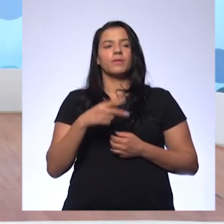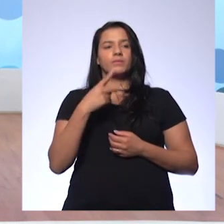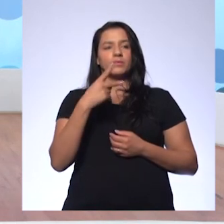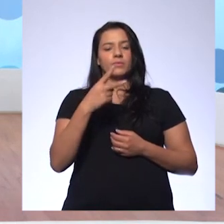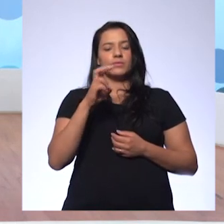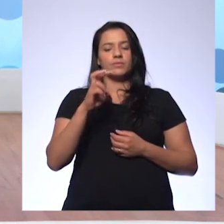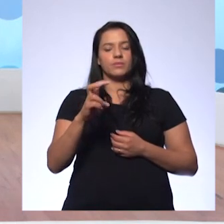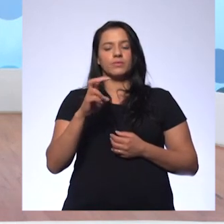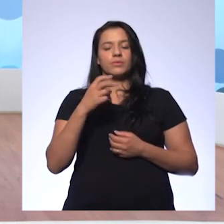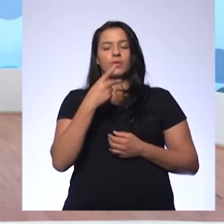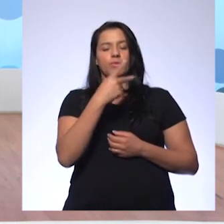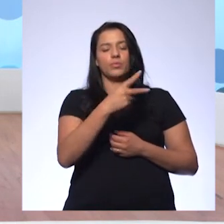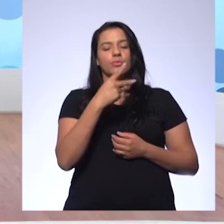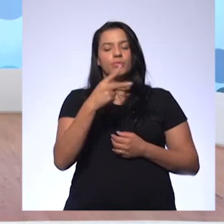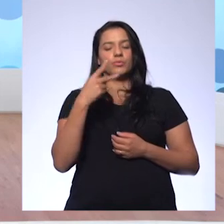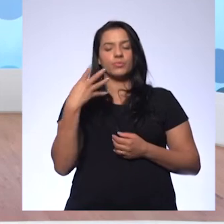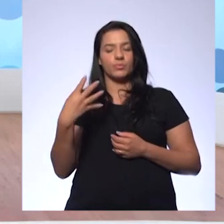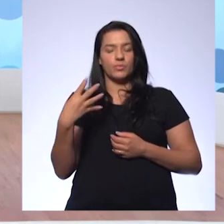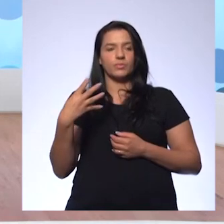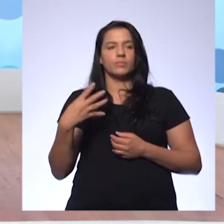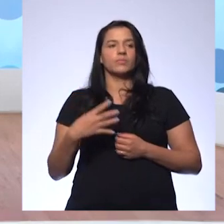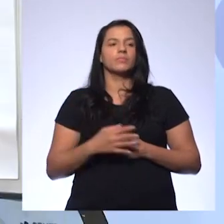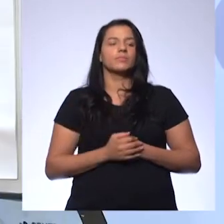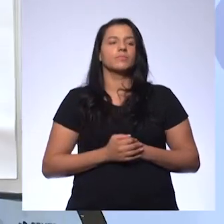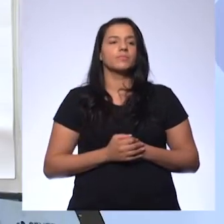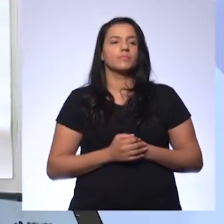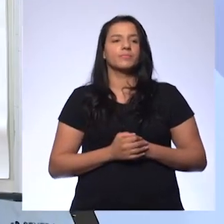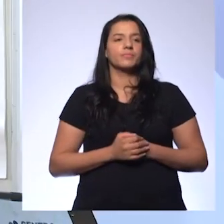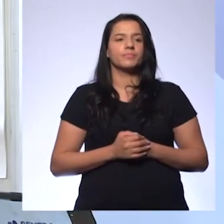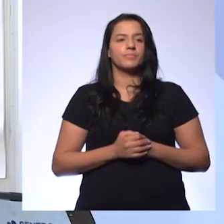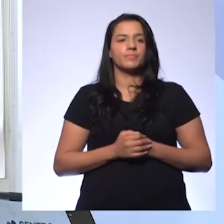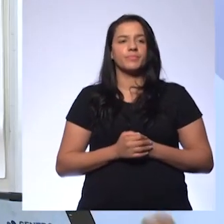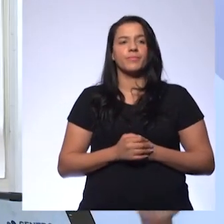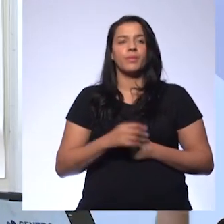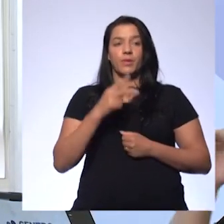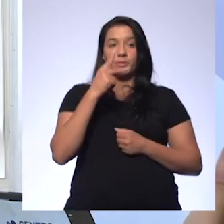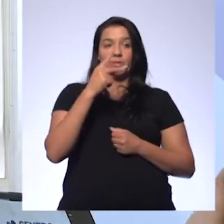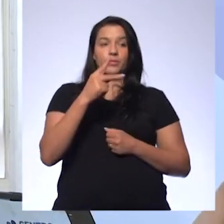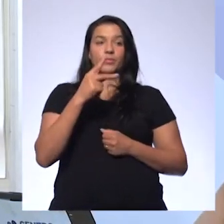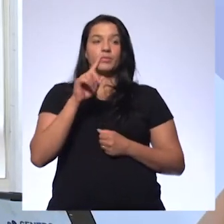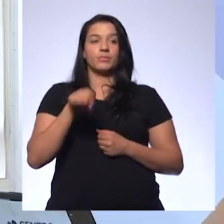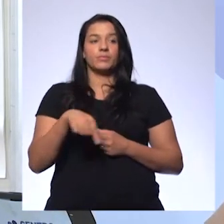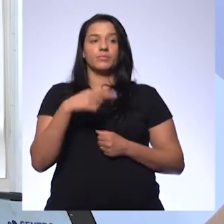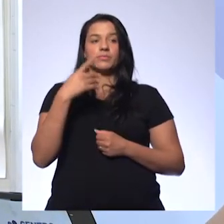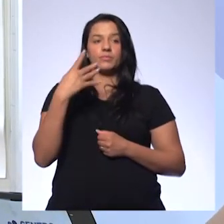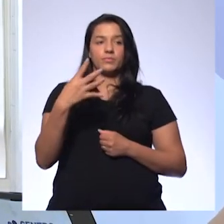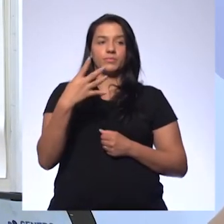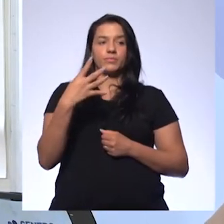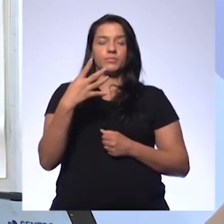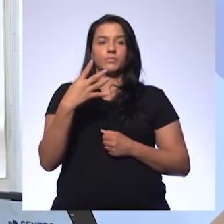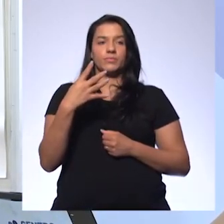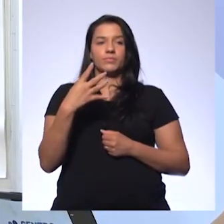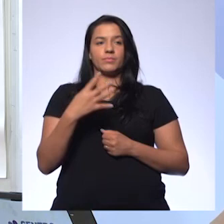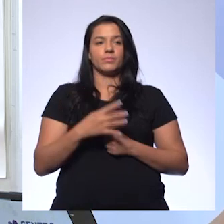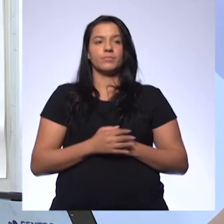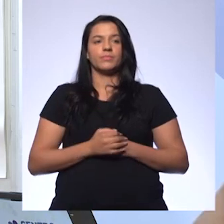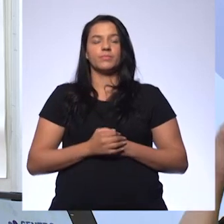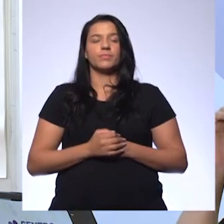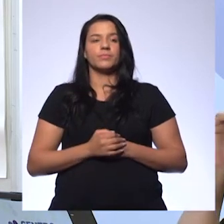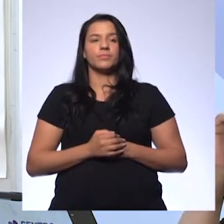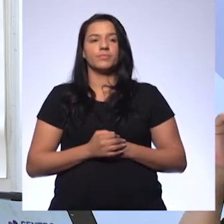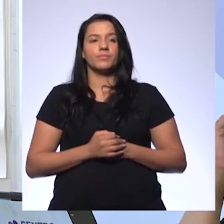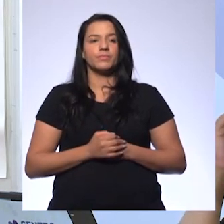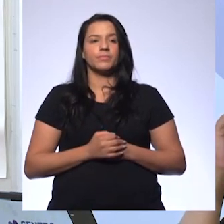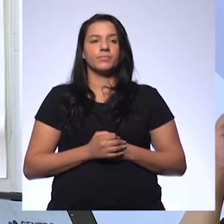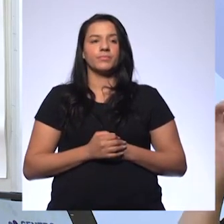e o 2,2,4 de metilpentano. Então, o 2,4 de metilhexano,